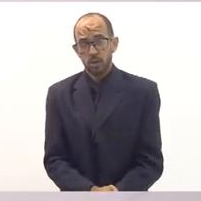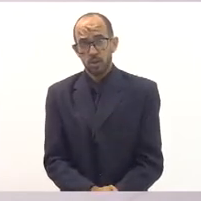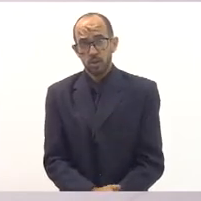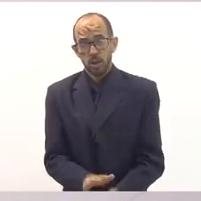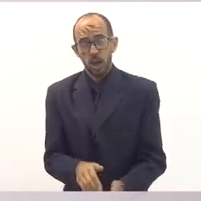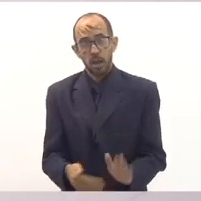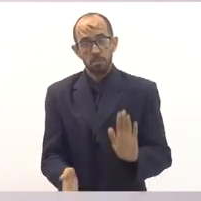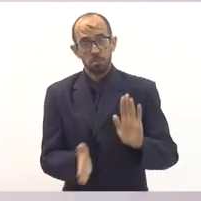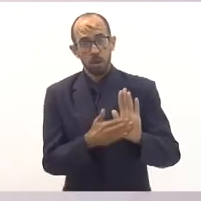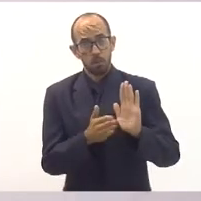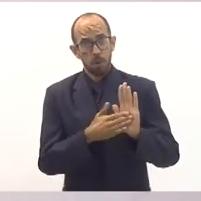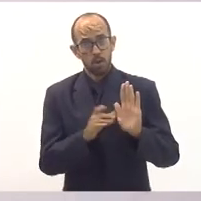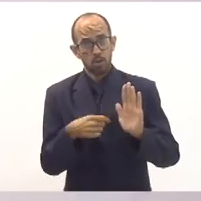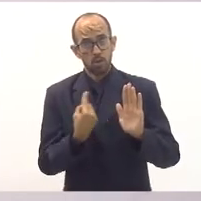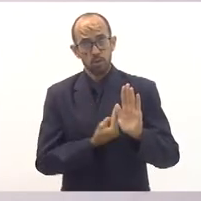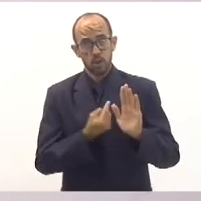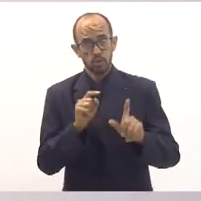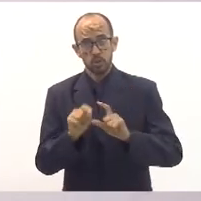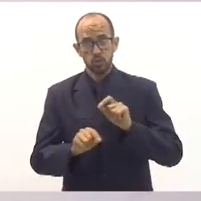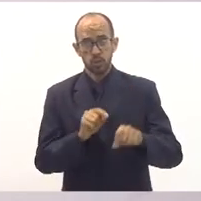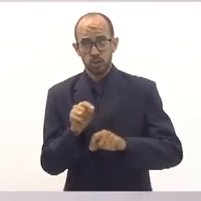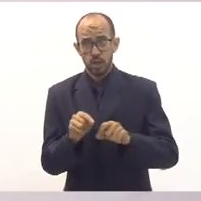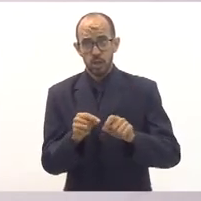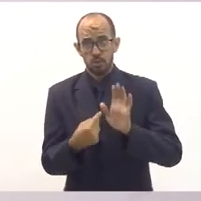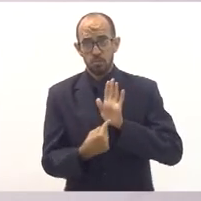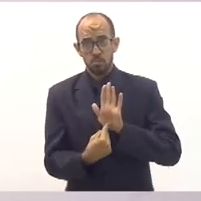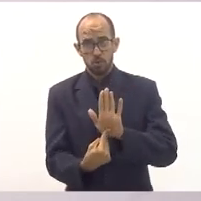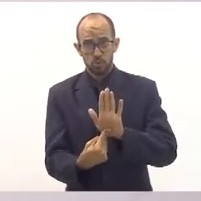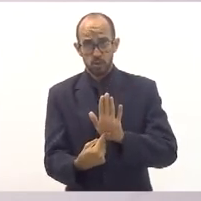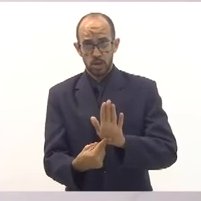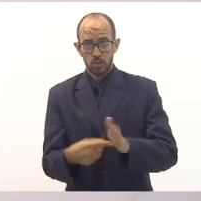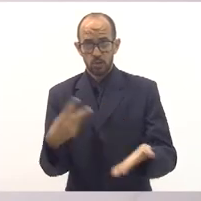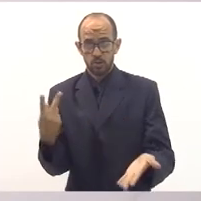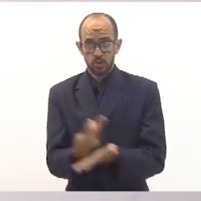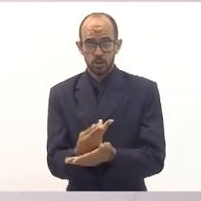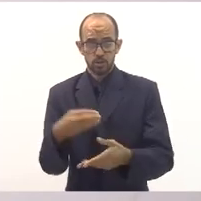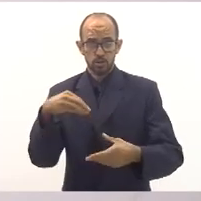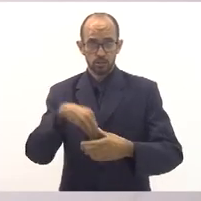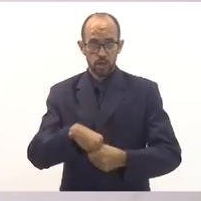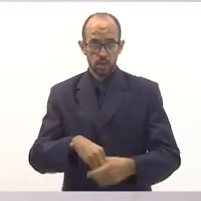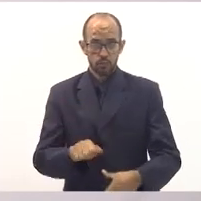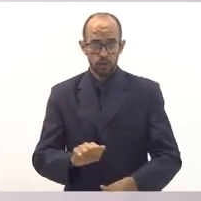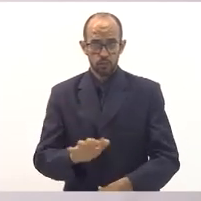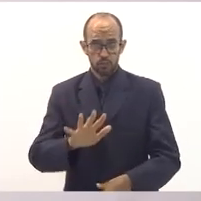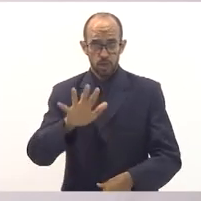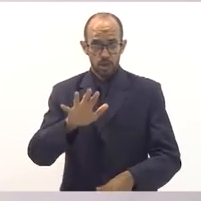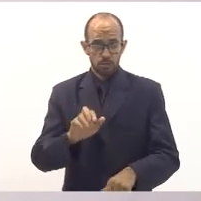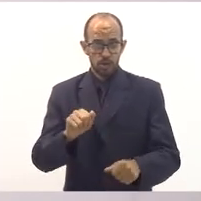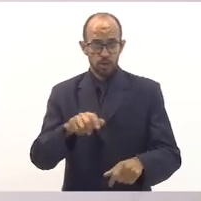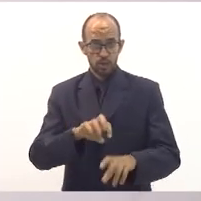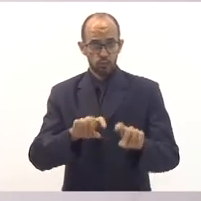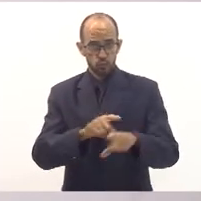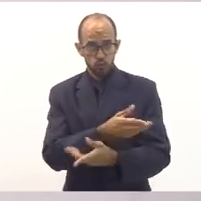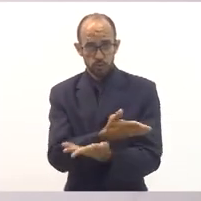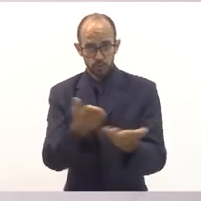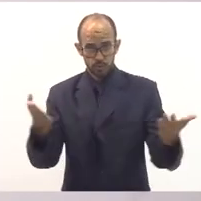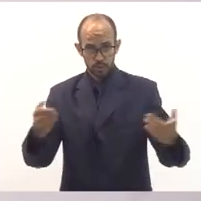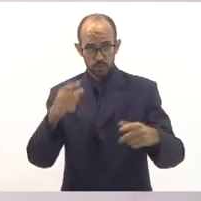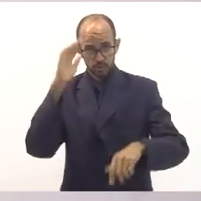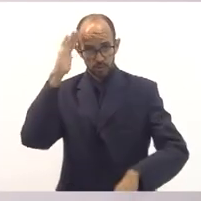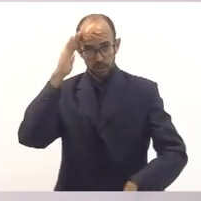principal proposta é a mostrar a realidade da favela para que vocês possam